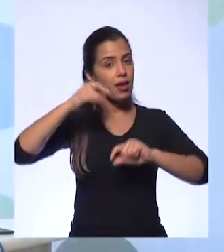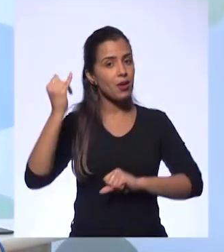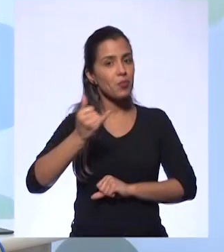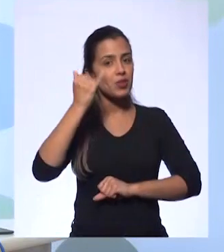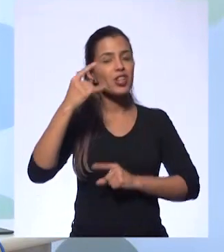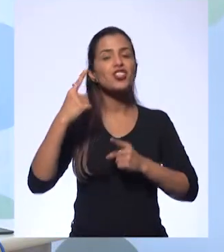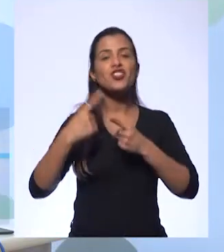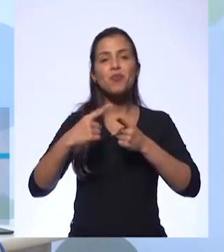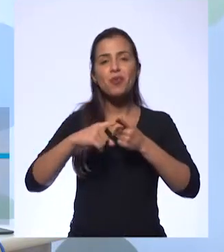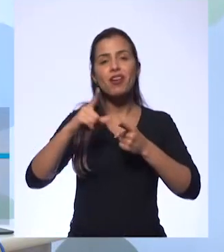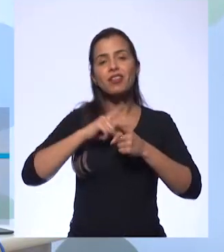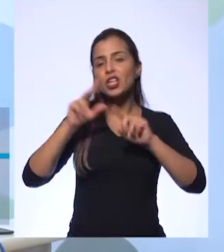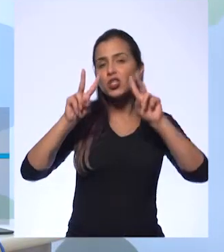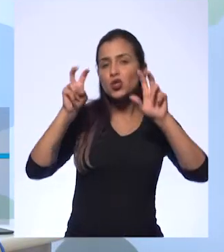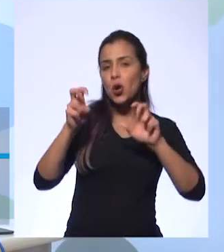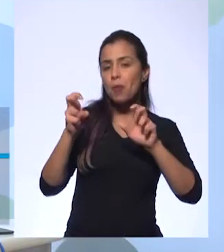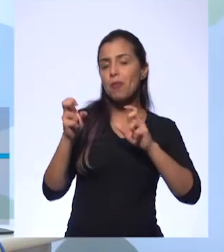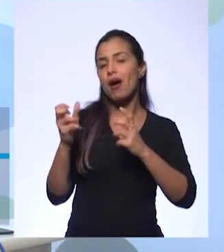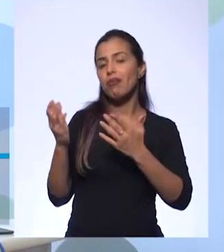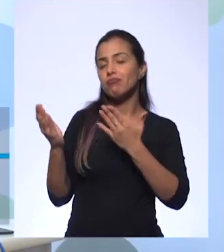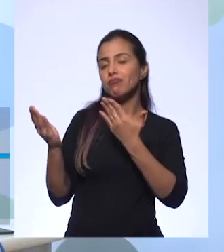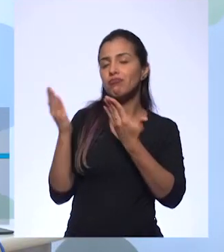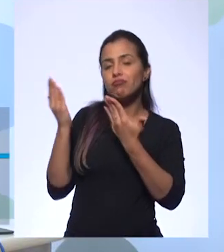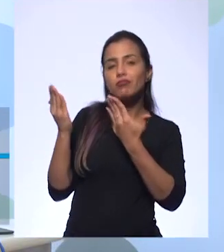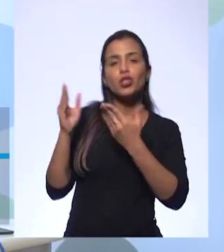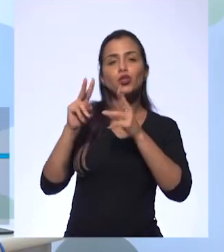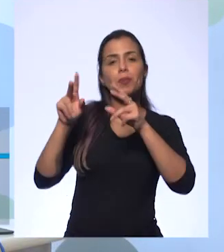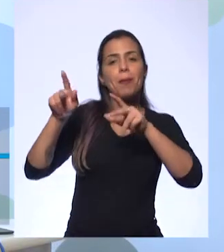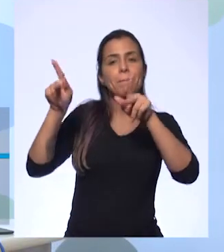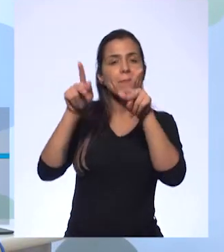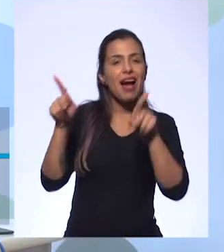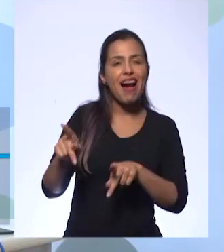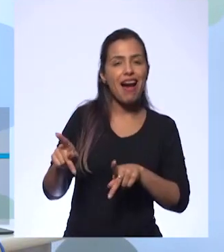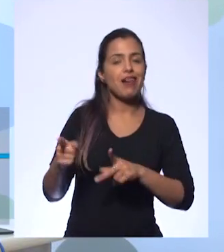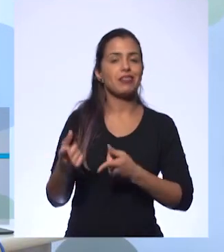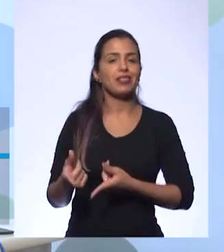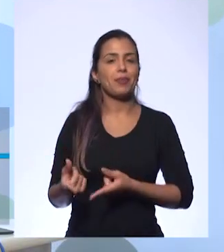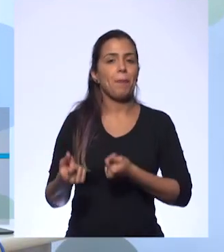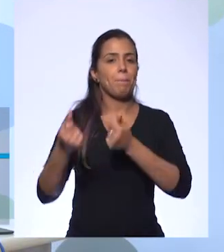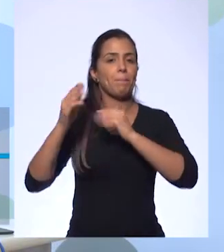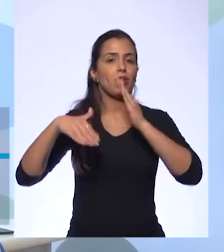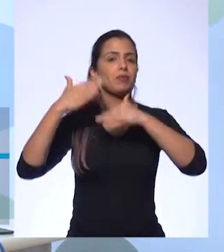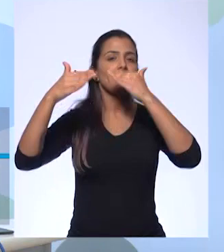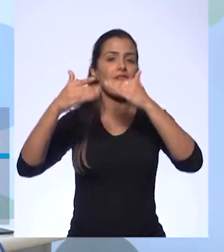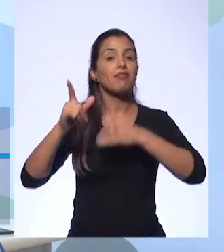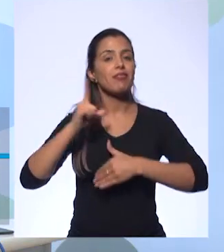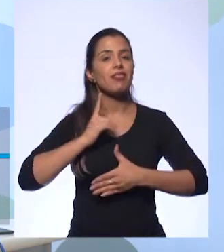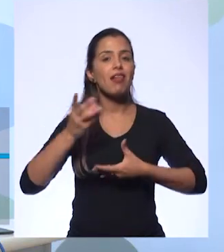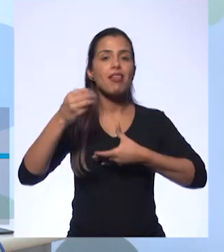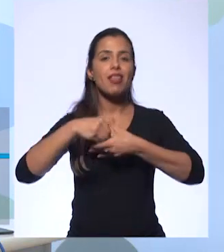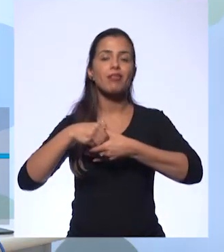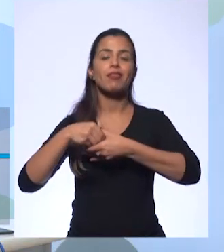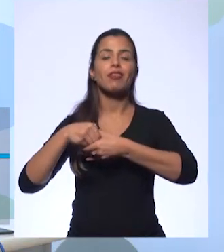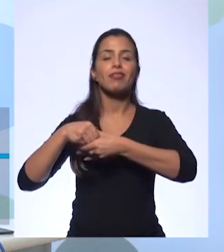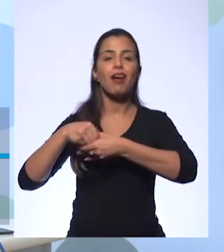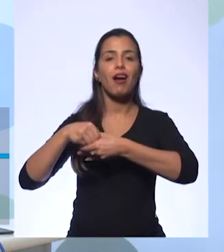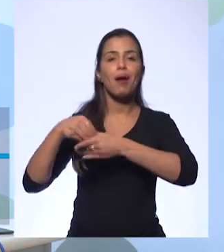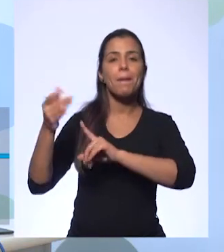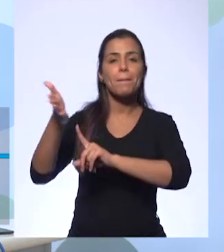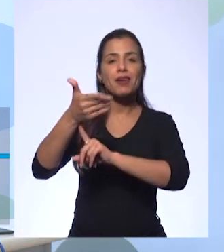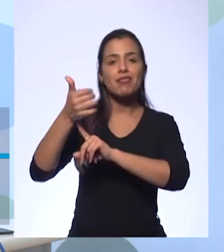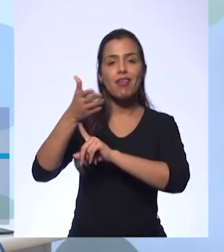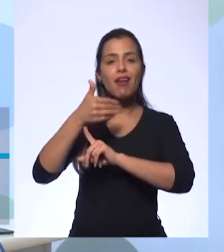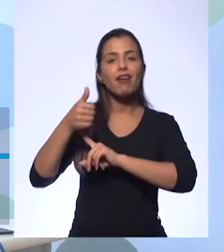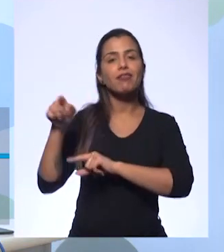forma a questão de paz, né, de prosperidade, né? A gente vai ver isso que também tem na bandeira da União Europeia. Então, é uma conjunção